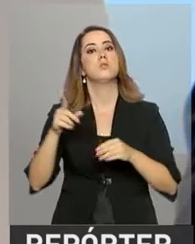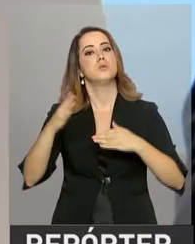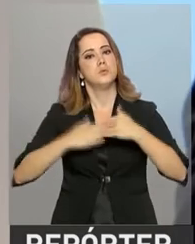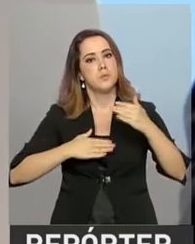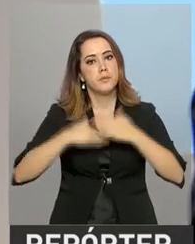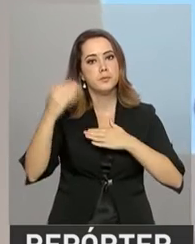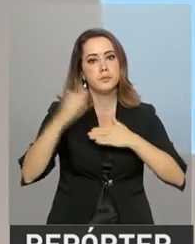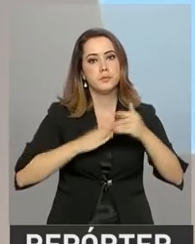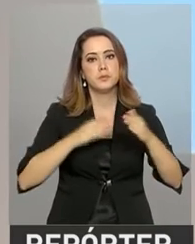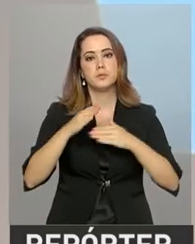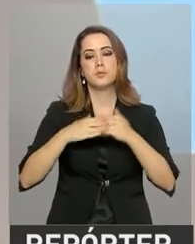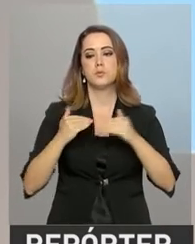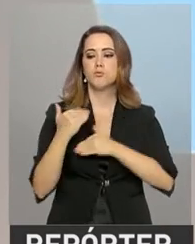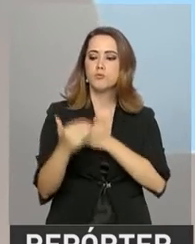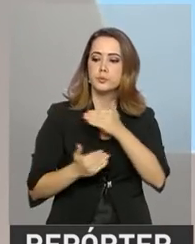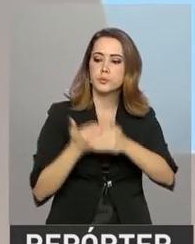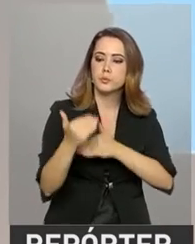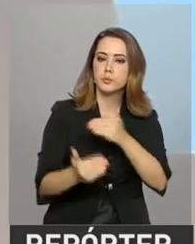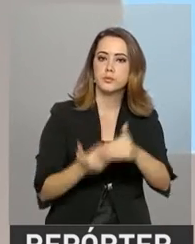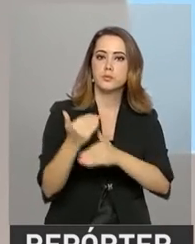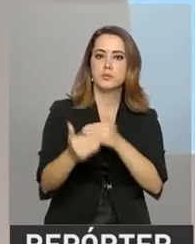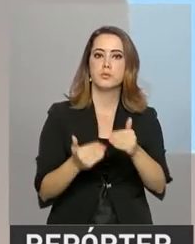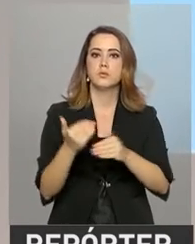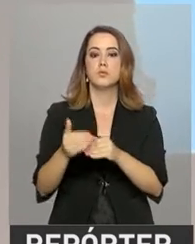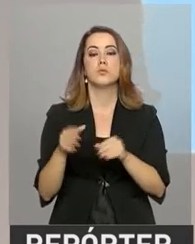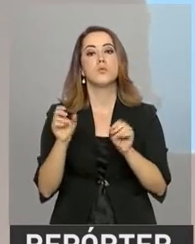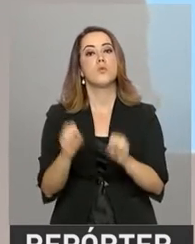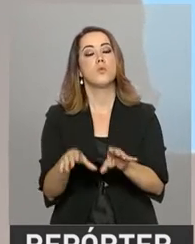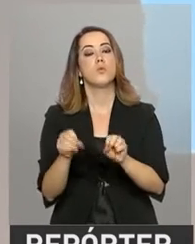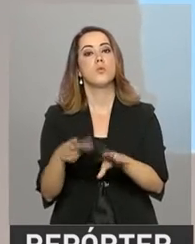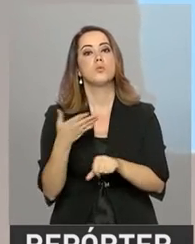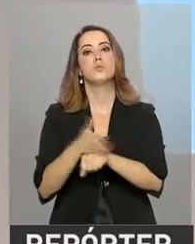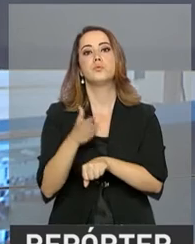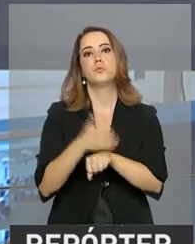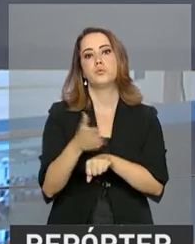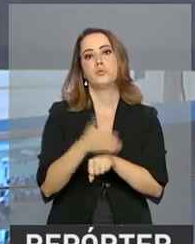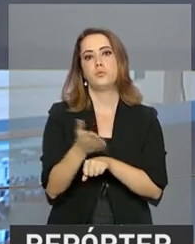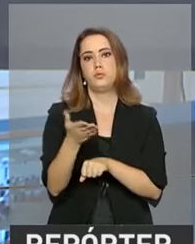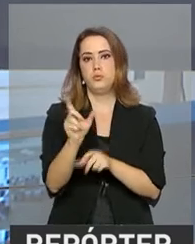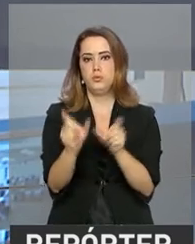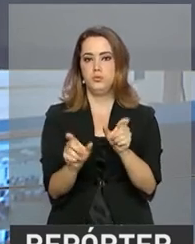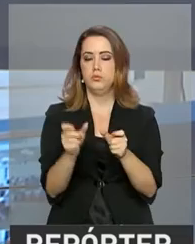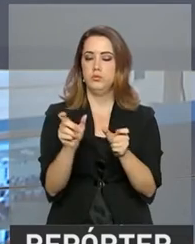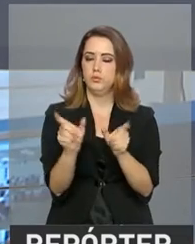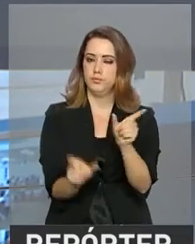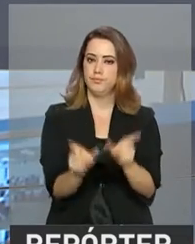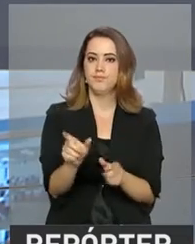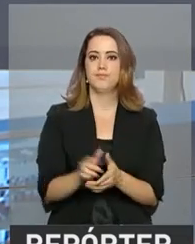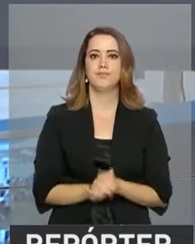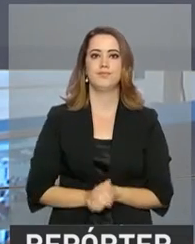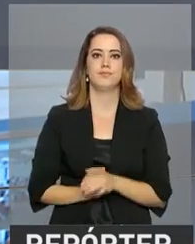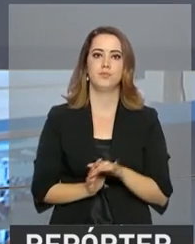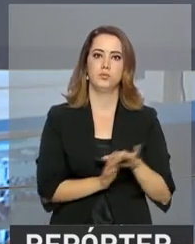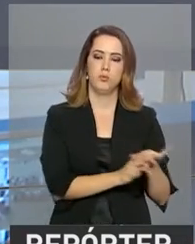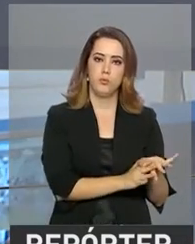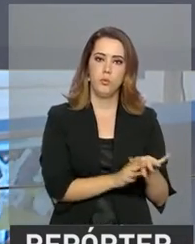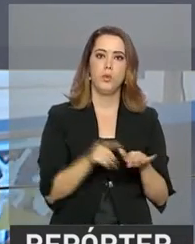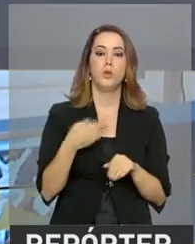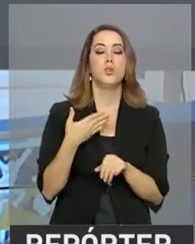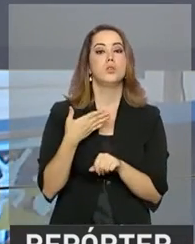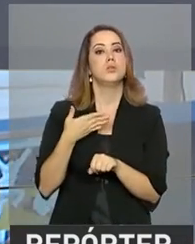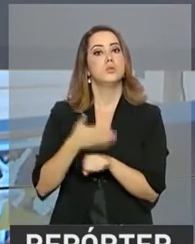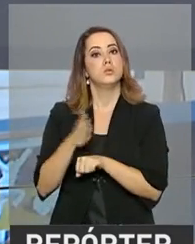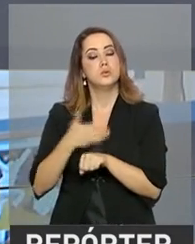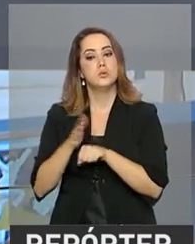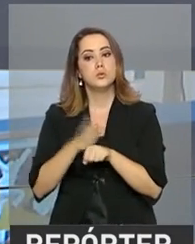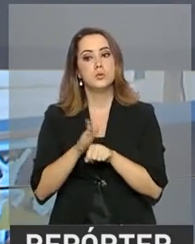e para o avanço da formação de treinadores. O treinamento de atletas estrangeiros